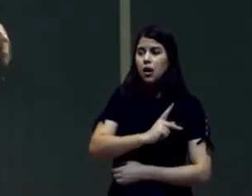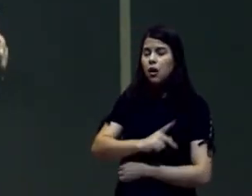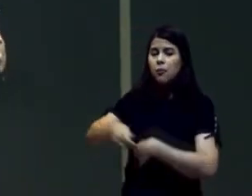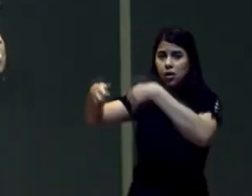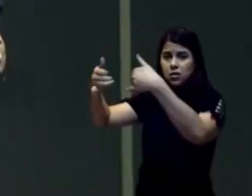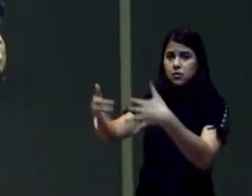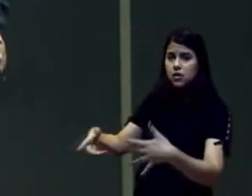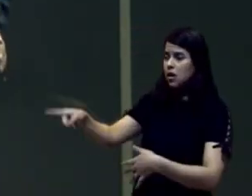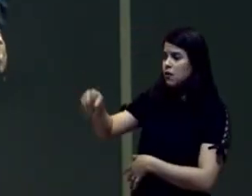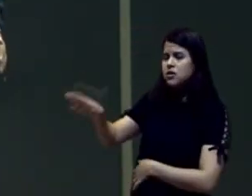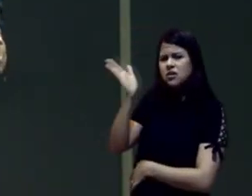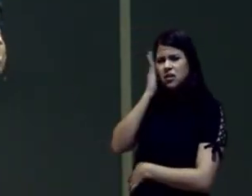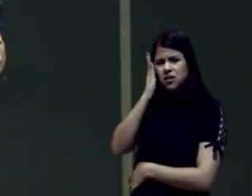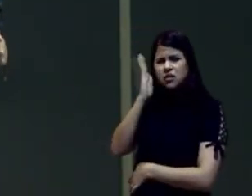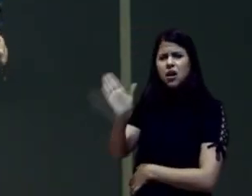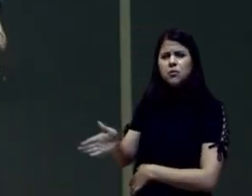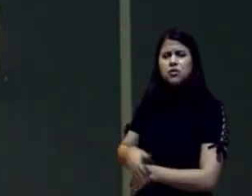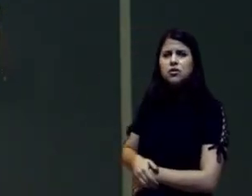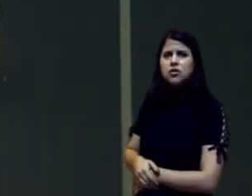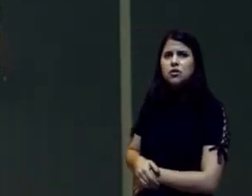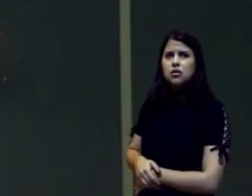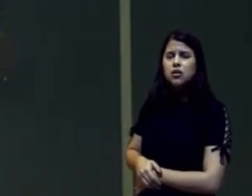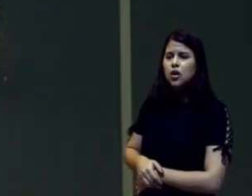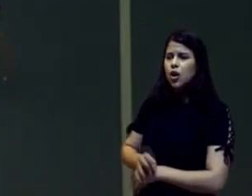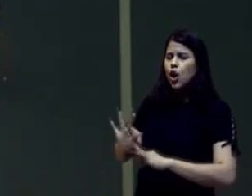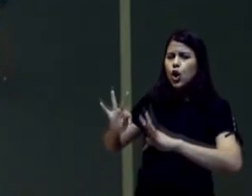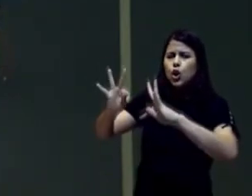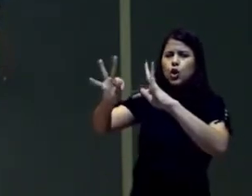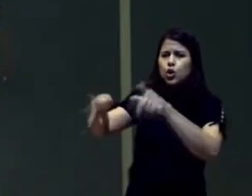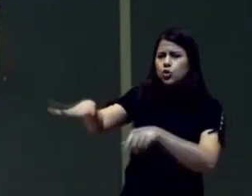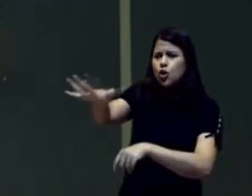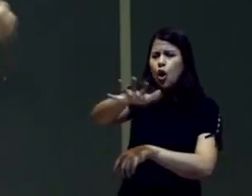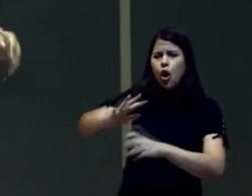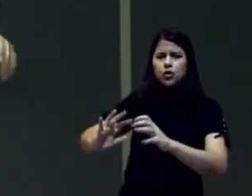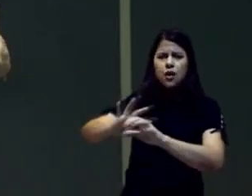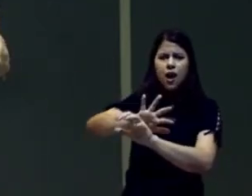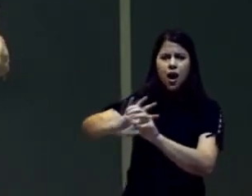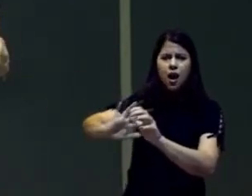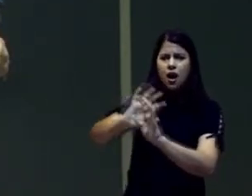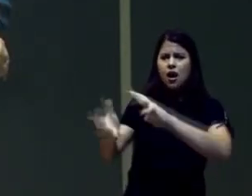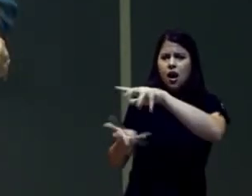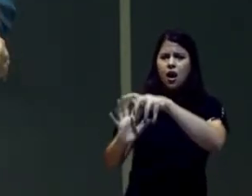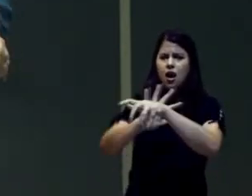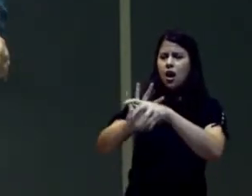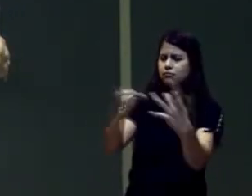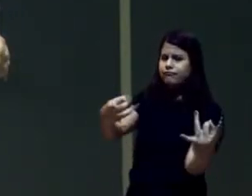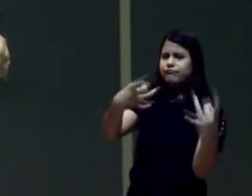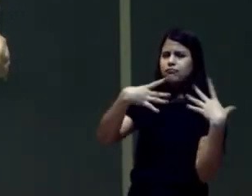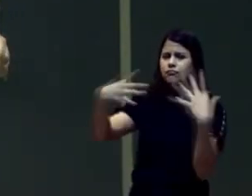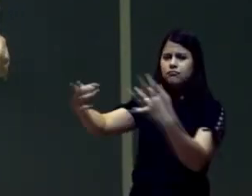você já deve estar ciente de que todos os da província da Ásia me abandonaram, Entre eles